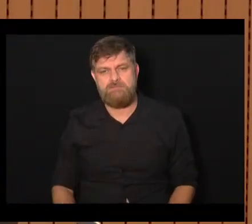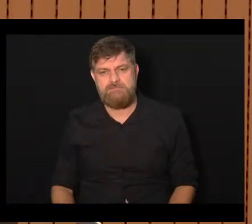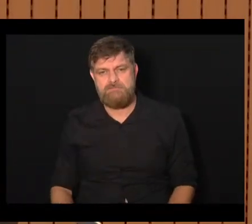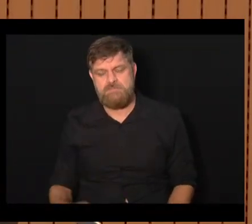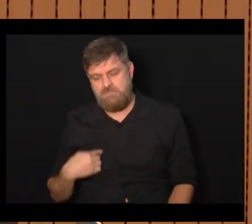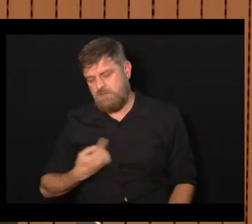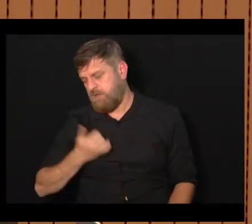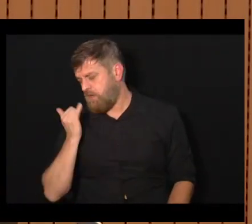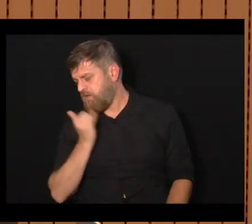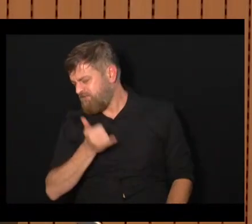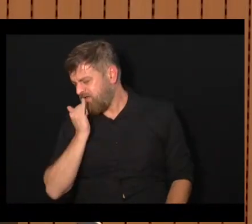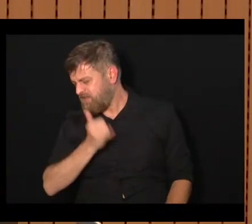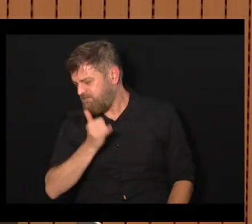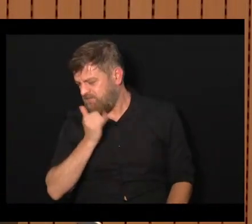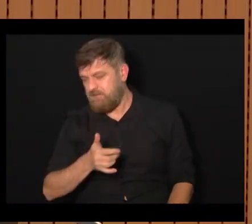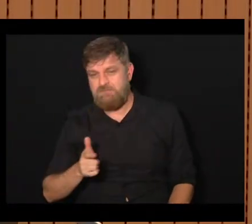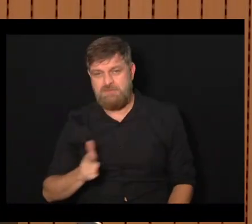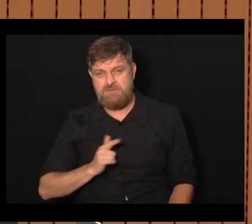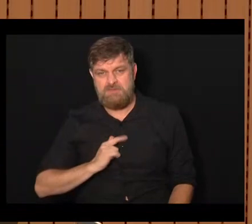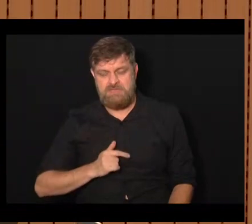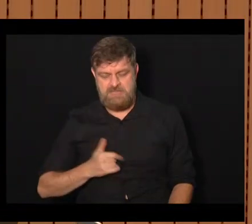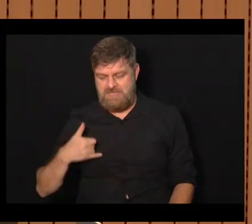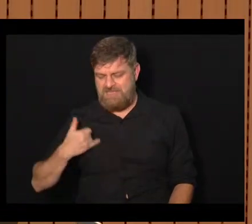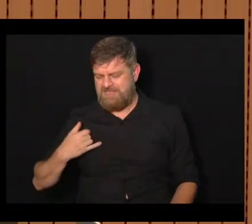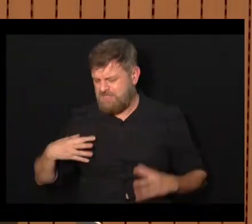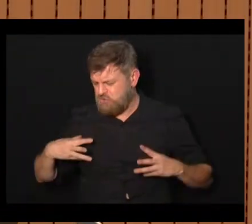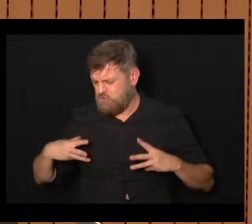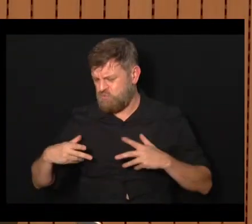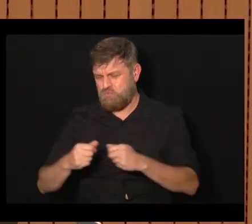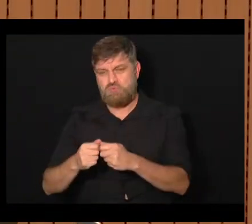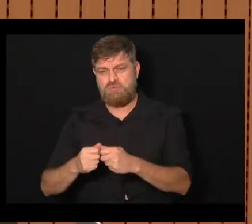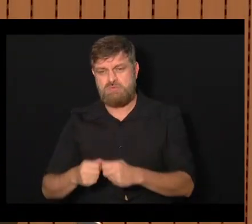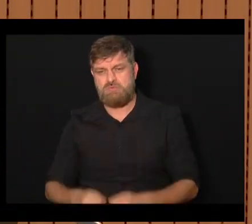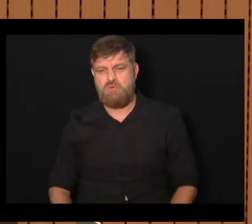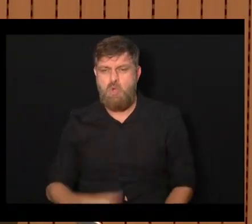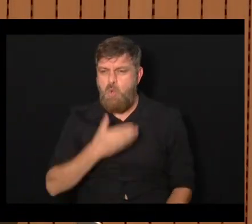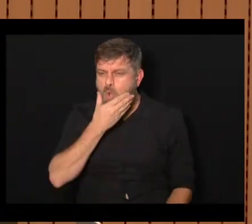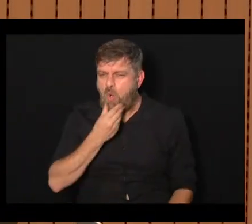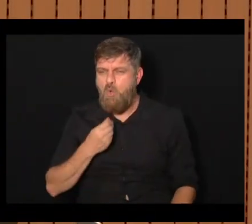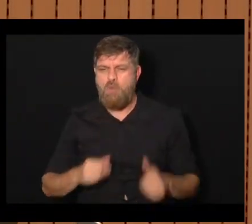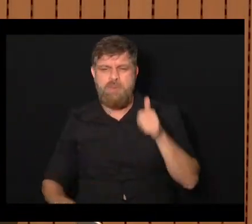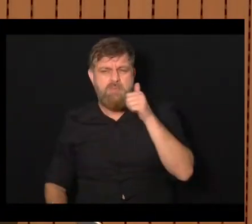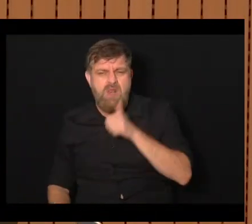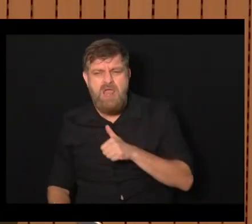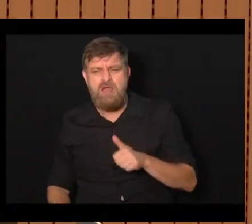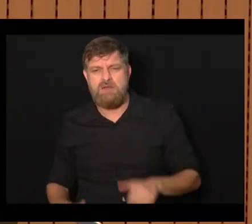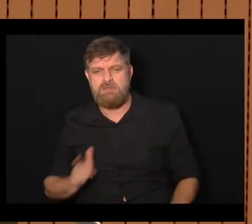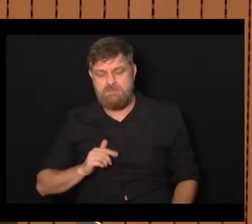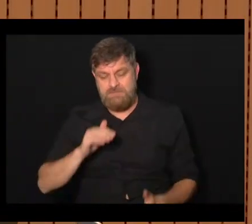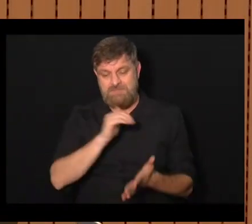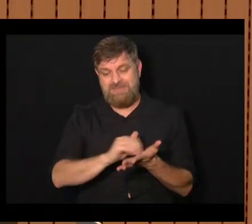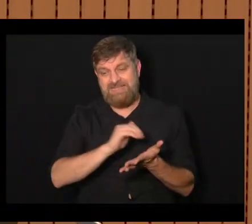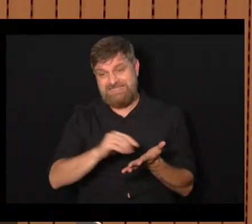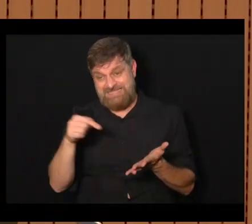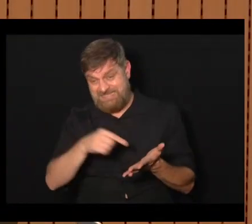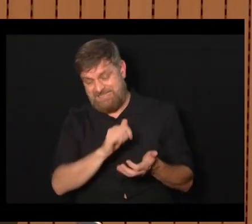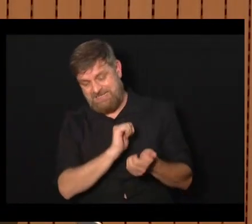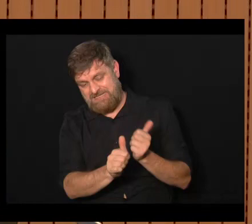nós dissemos, das mais diferentes faixas etárias e ambos os sexos. Segundo a Secretaria de Esportes, senhor